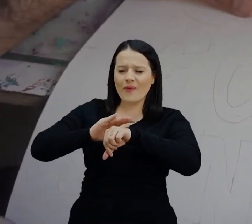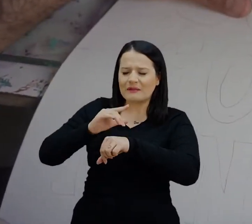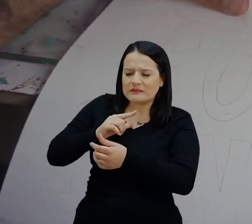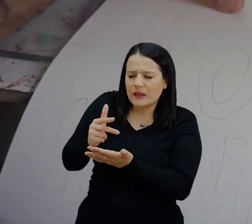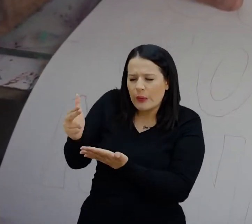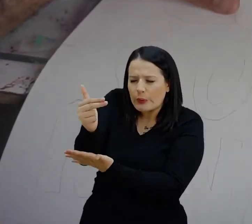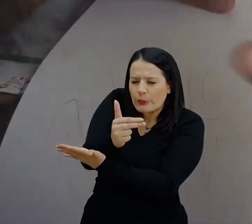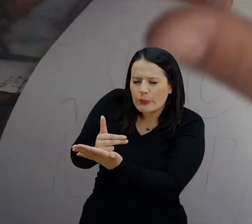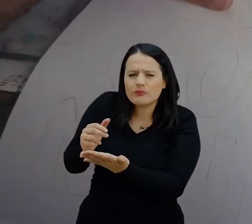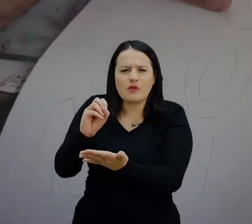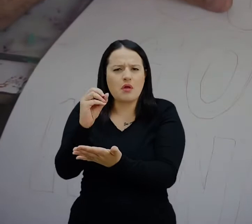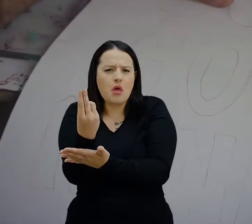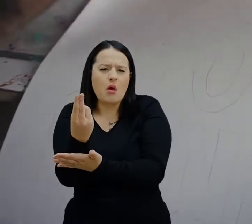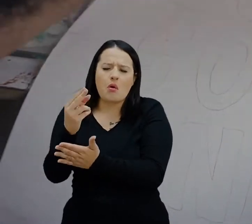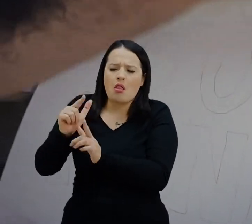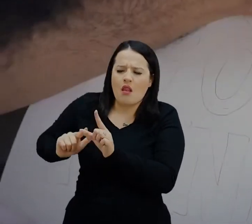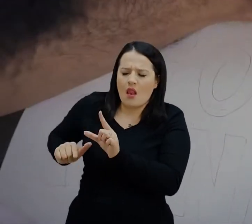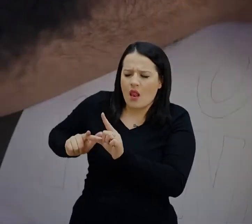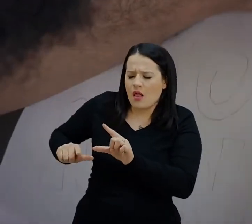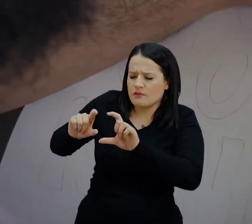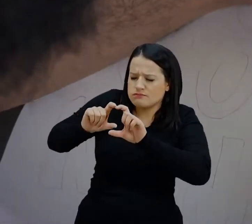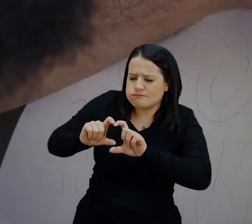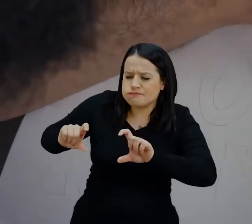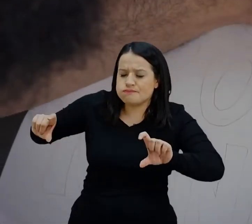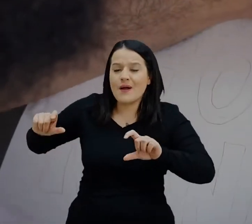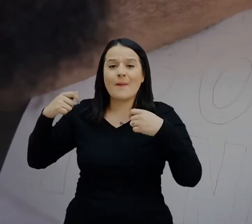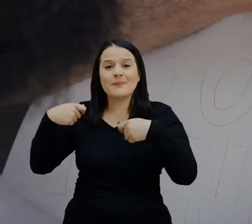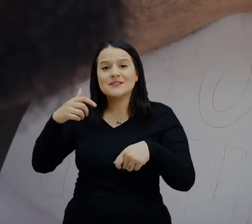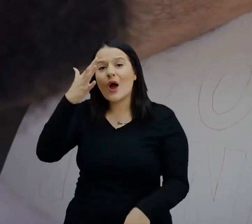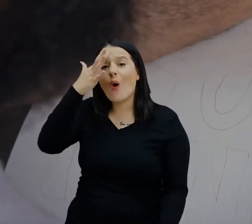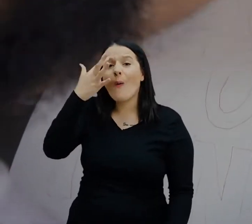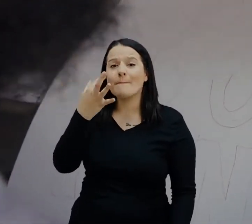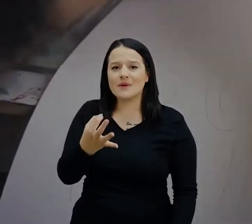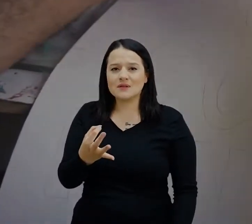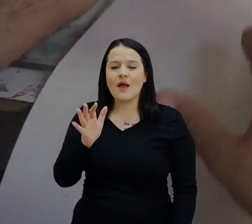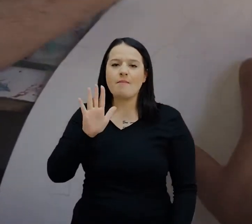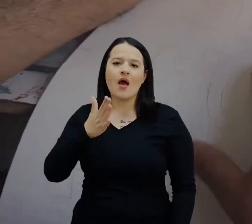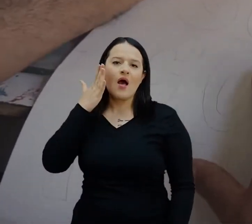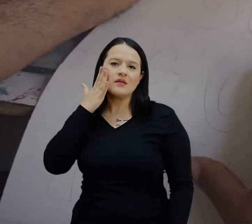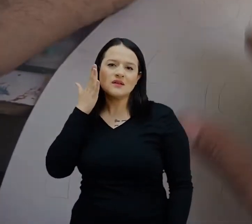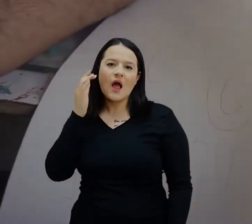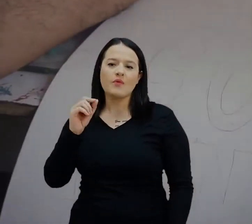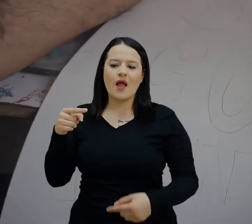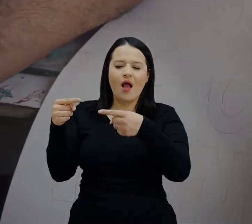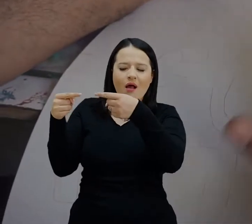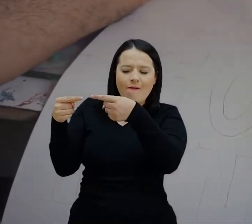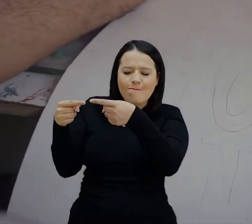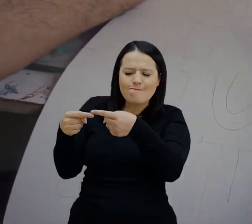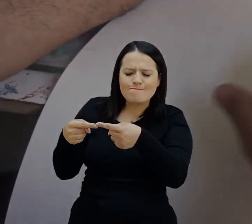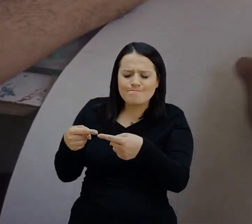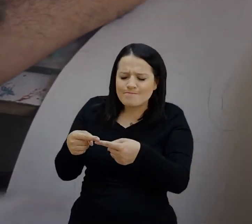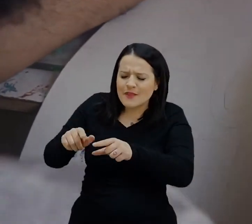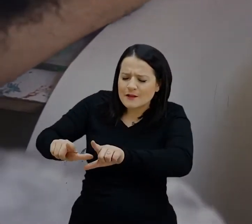básico do stencil, você compreender, da gente compreender, saber fazer uma ponte. O que é a ponte?